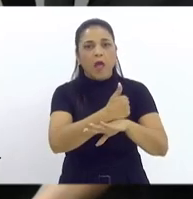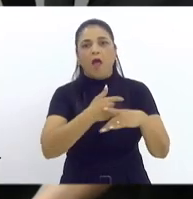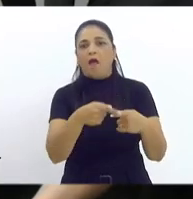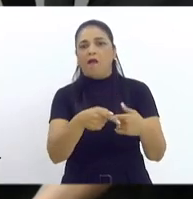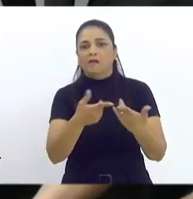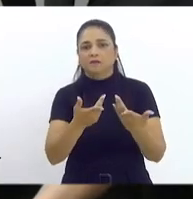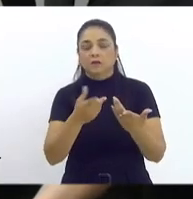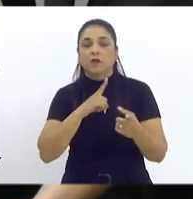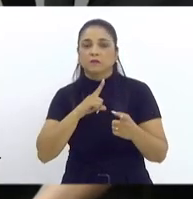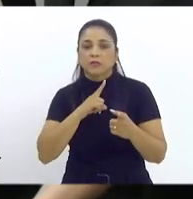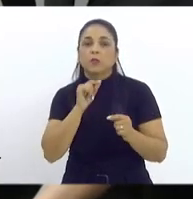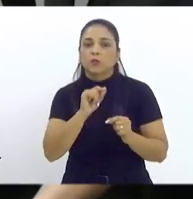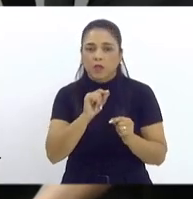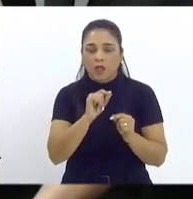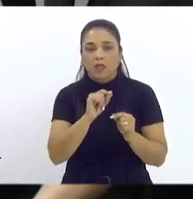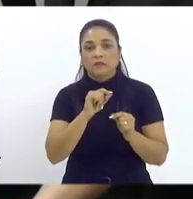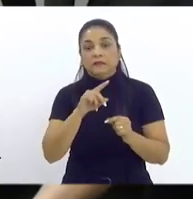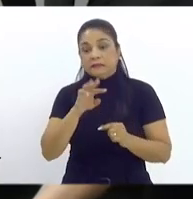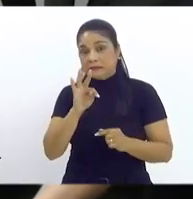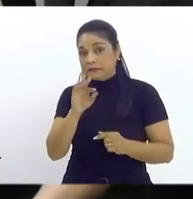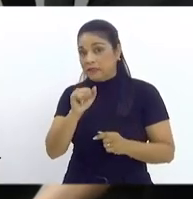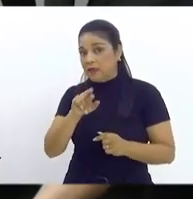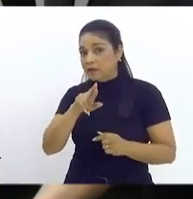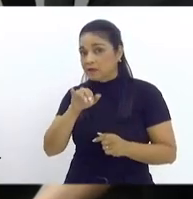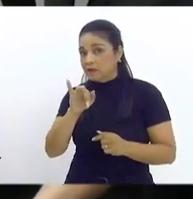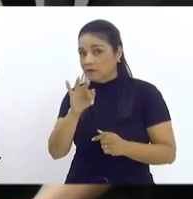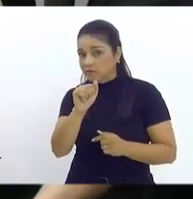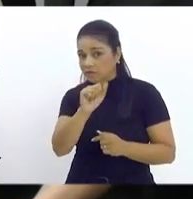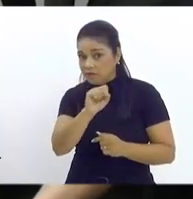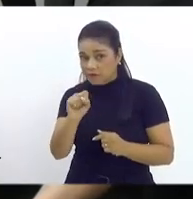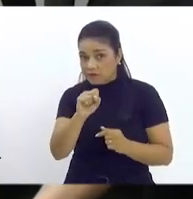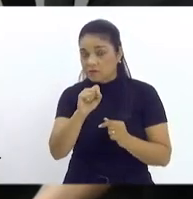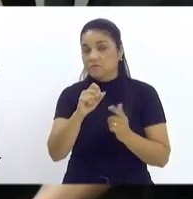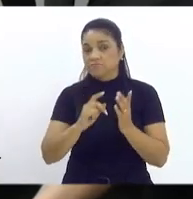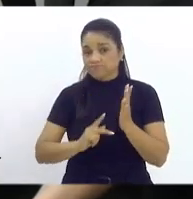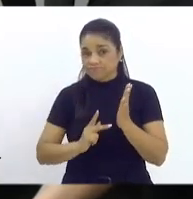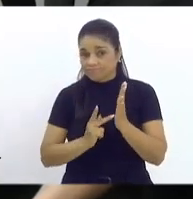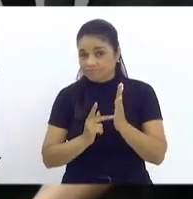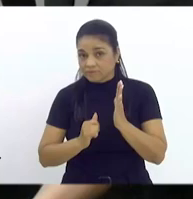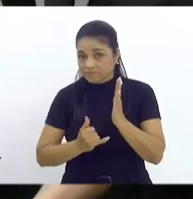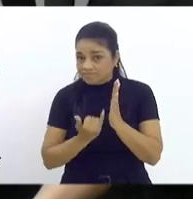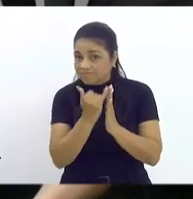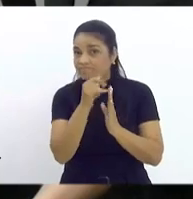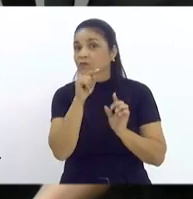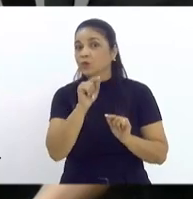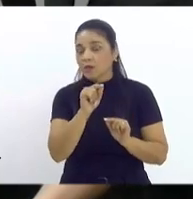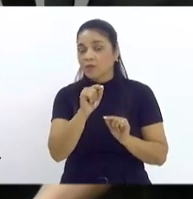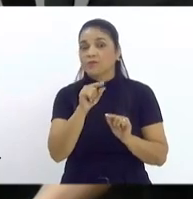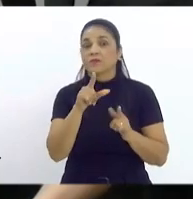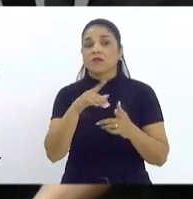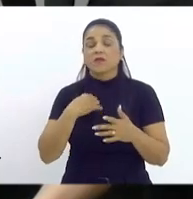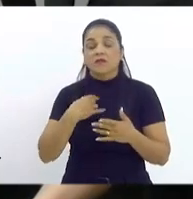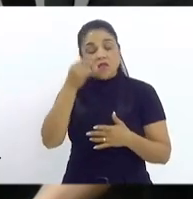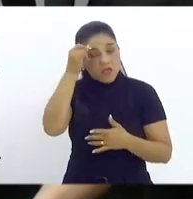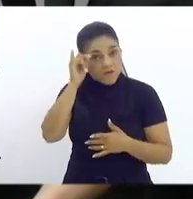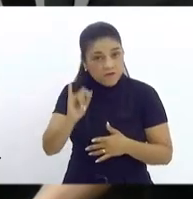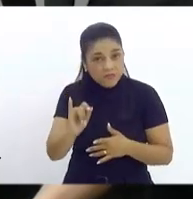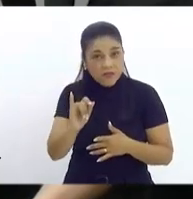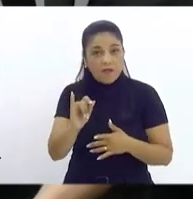tarifária. O que quer dizer isso? Quer dizer que o objetivo é que evitar ao máximo que novos